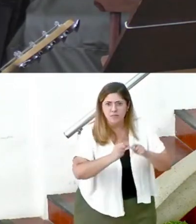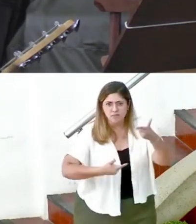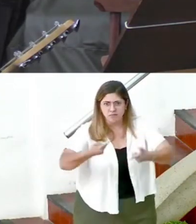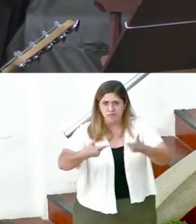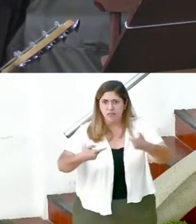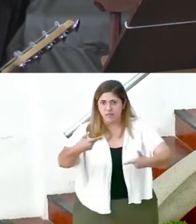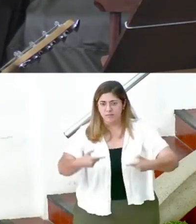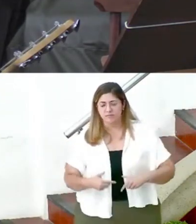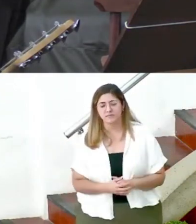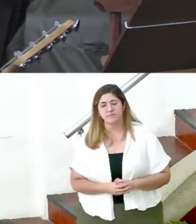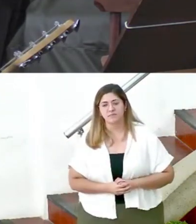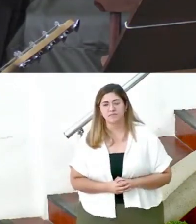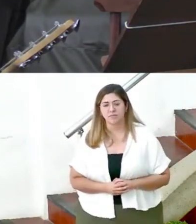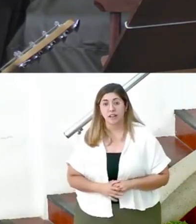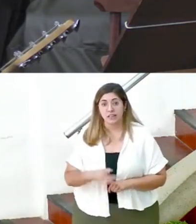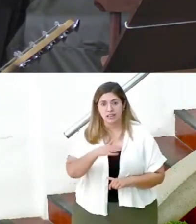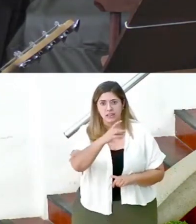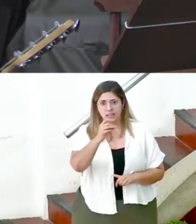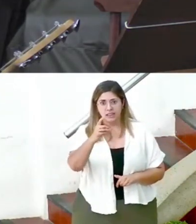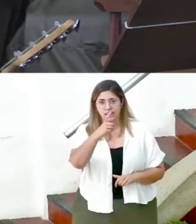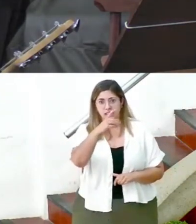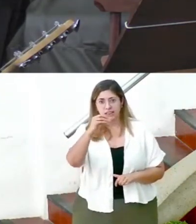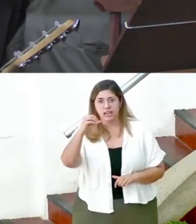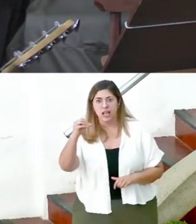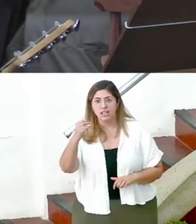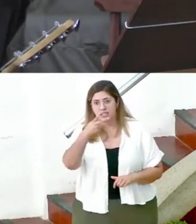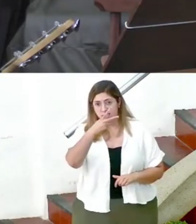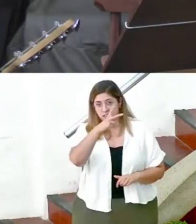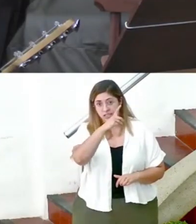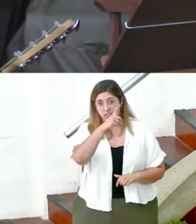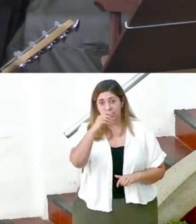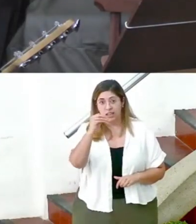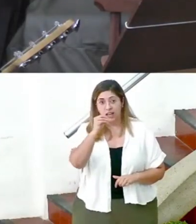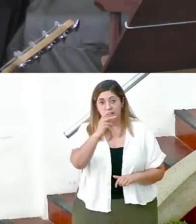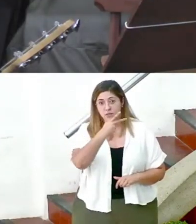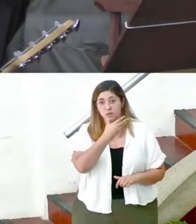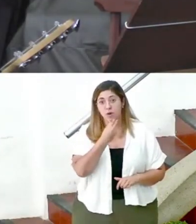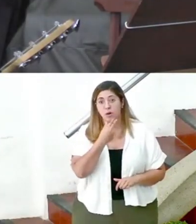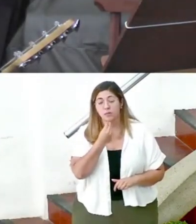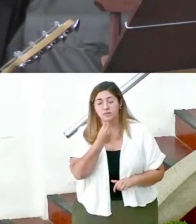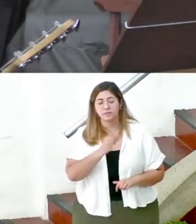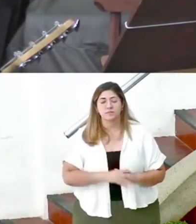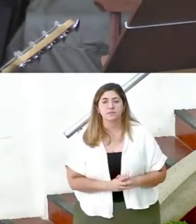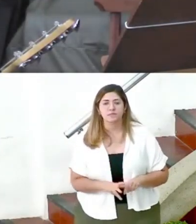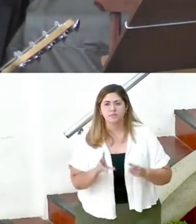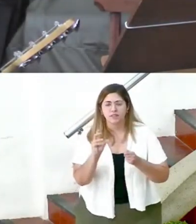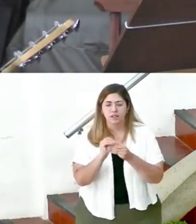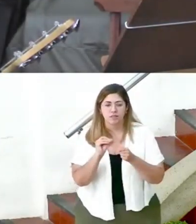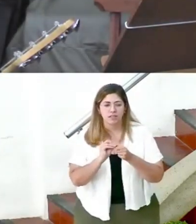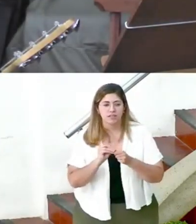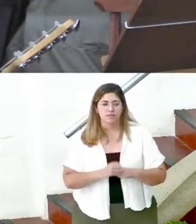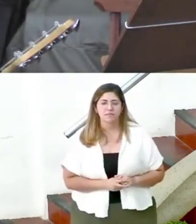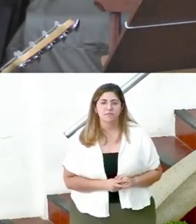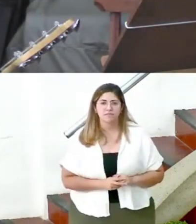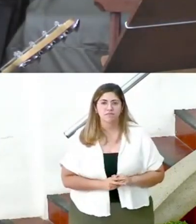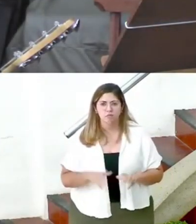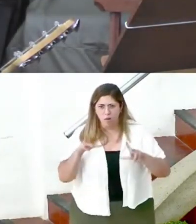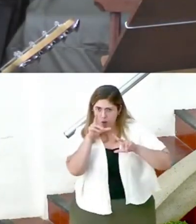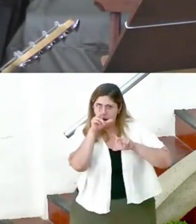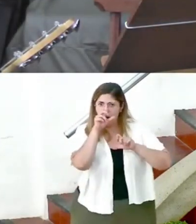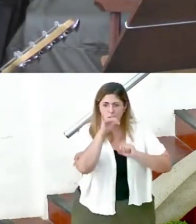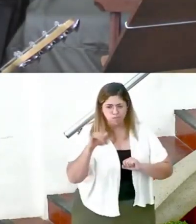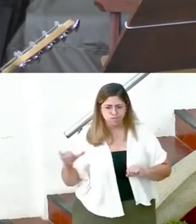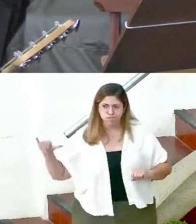forte. Abrigava cerca de 10 homens e eles com as suas metralhadoras lutavam ferrenhamente, né, ferozmente.